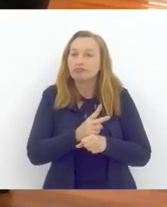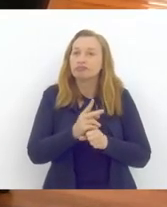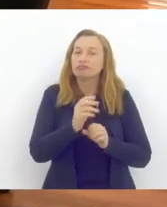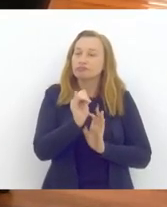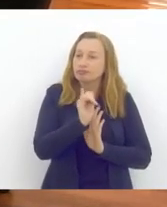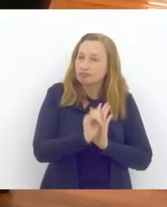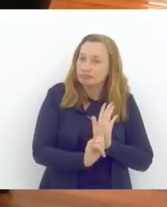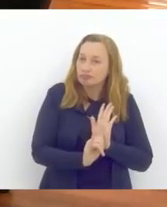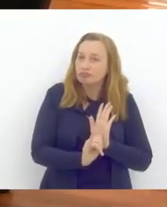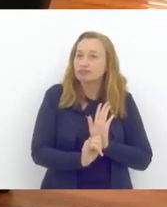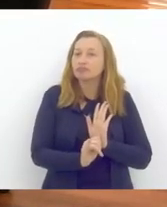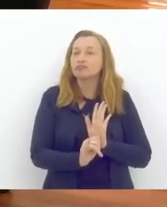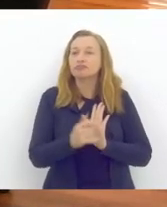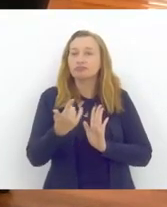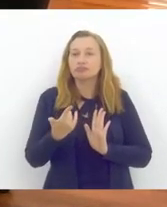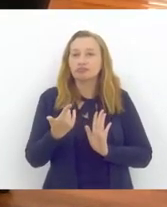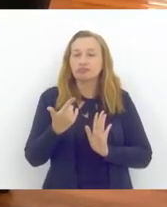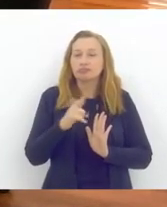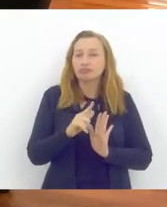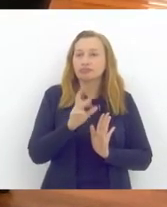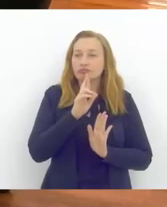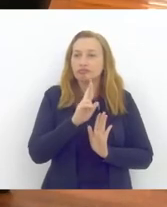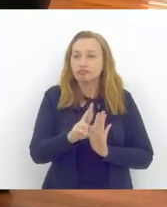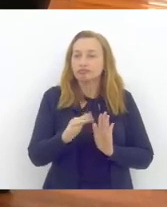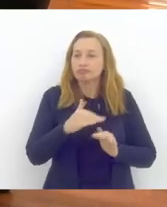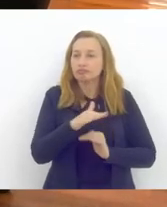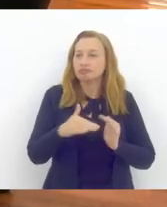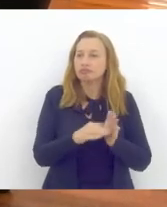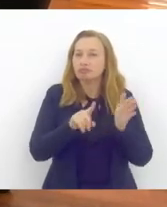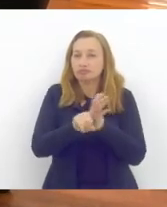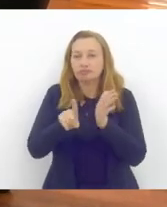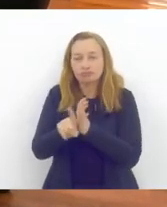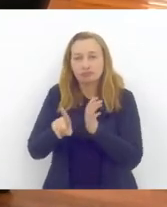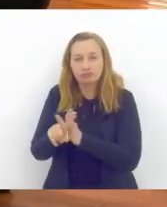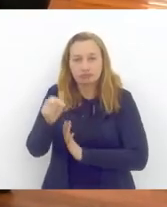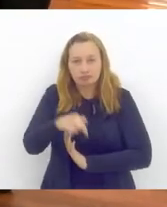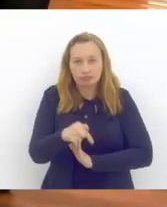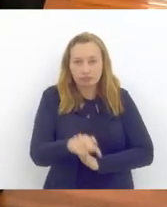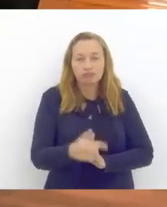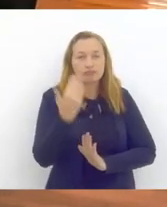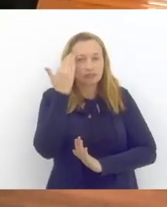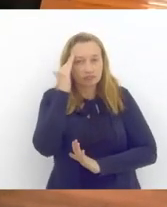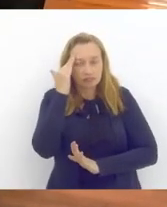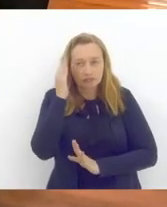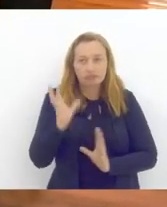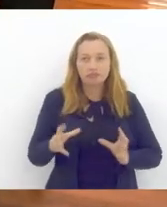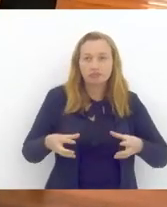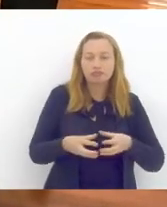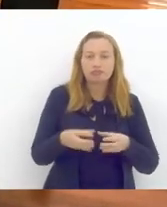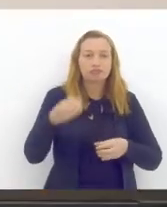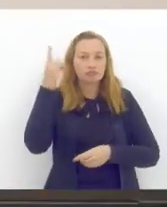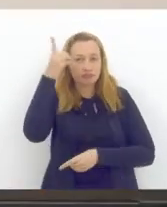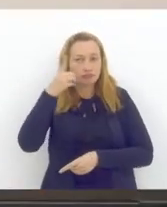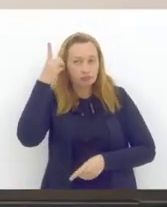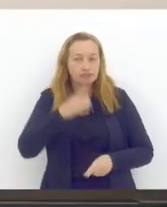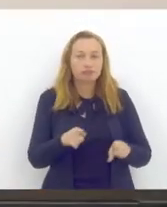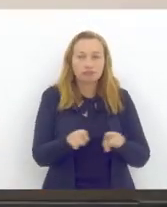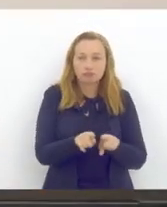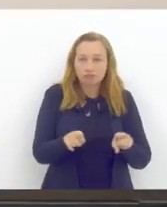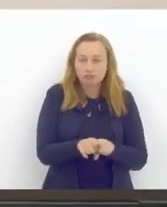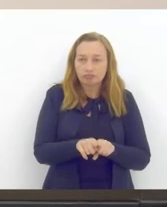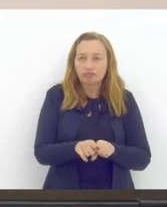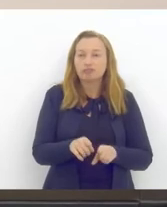redação que dê conta de responder as questões aqui trazidas, tendo a compreensão do conjunto dos deputados, que também foi externada